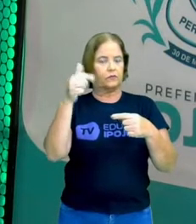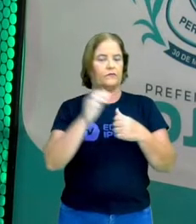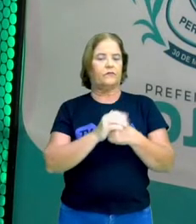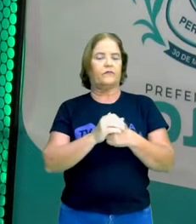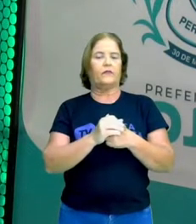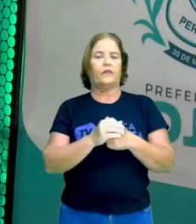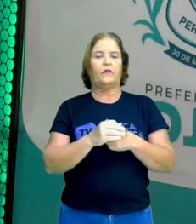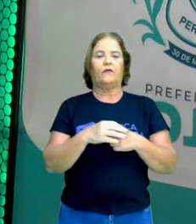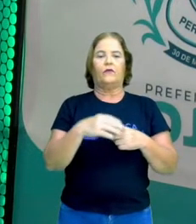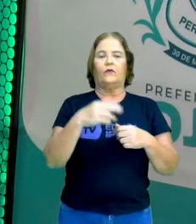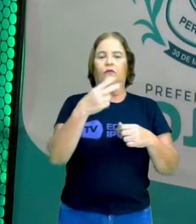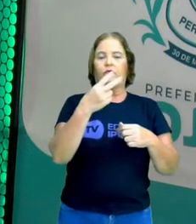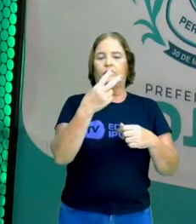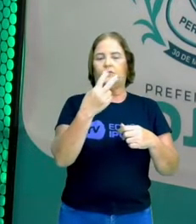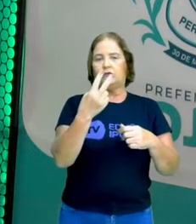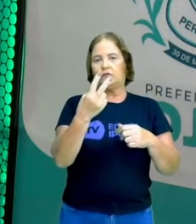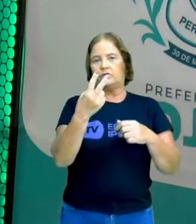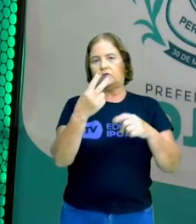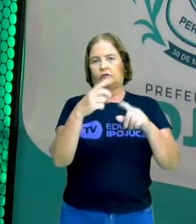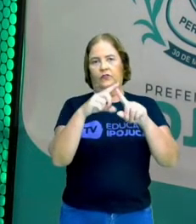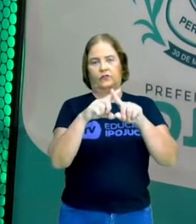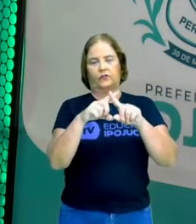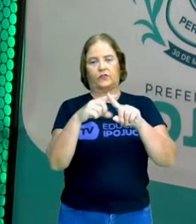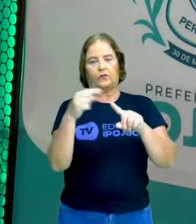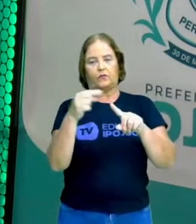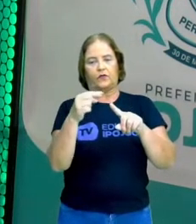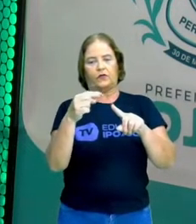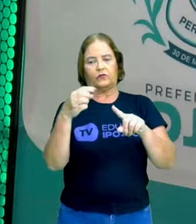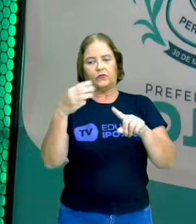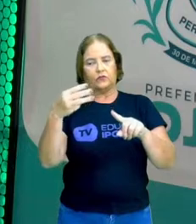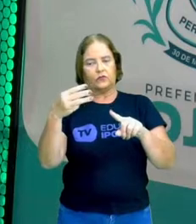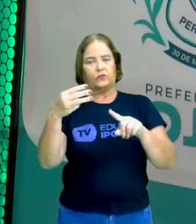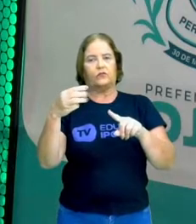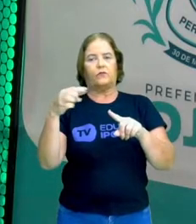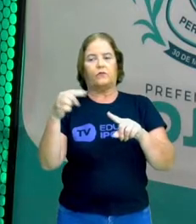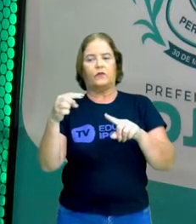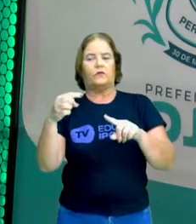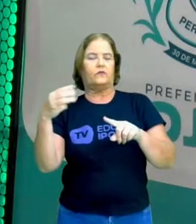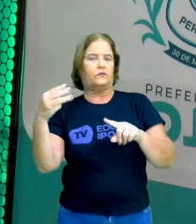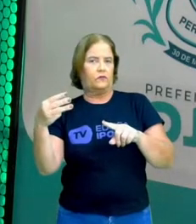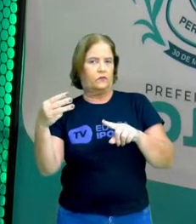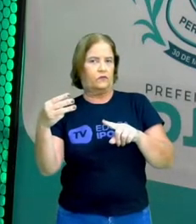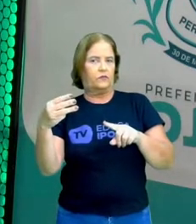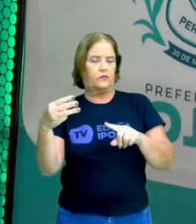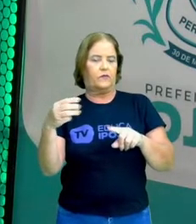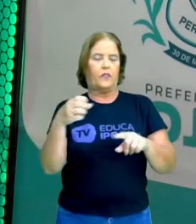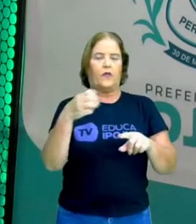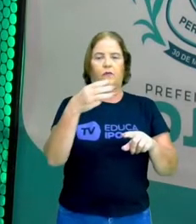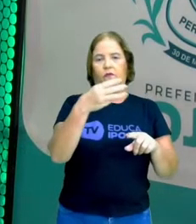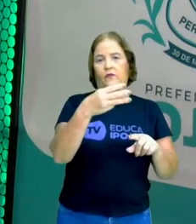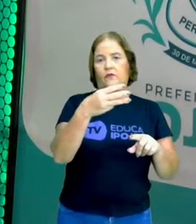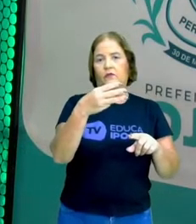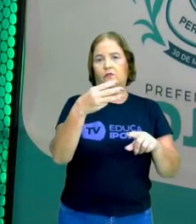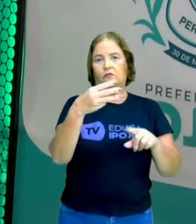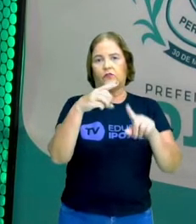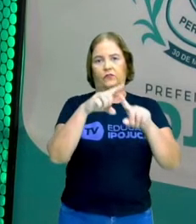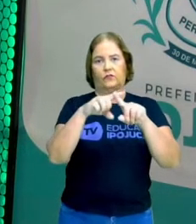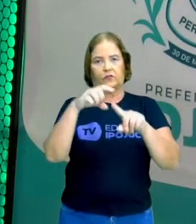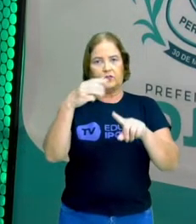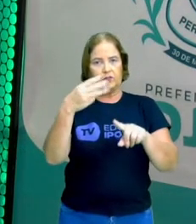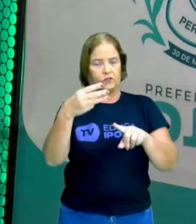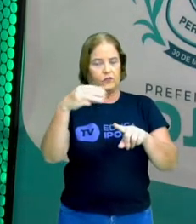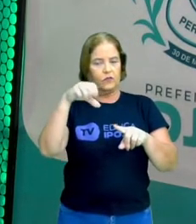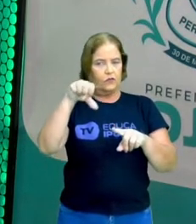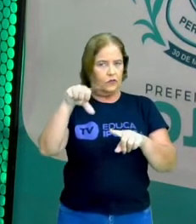vezes. Menos 3 vezes menos 3. 3 vezes 3, 9. E menos com menos,